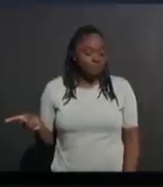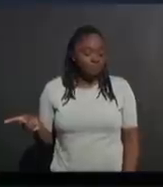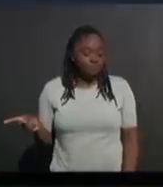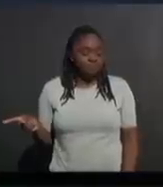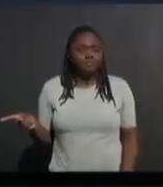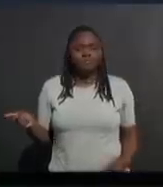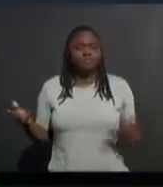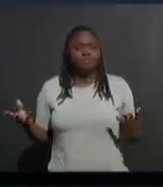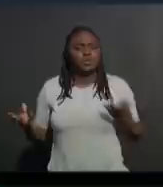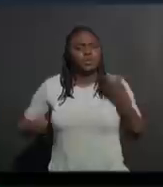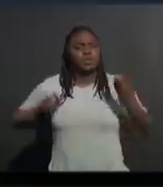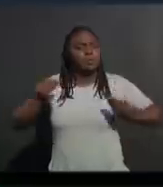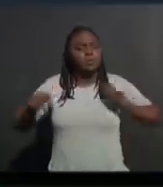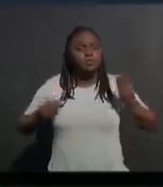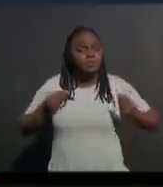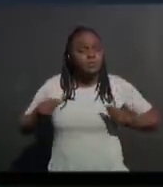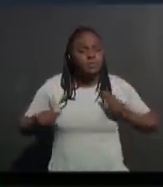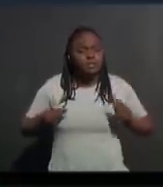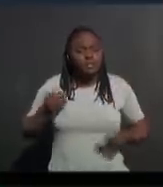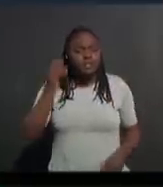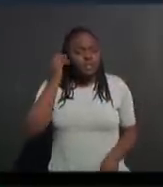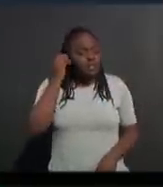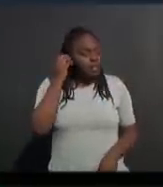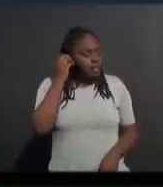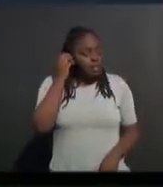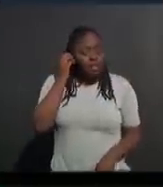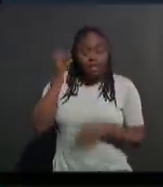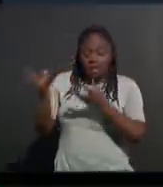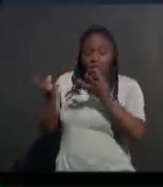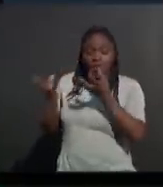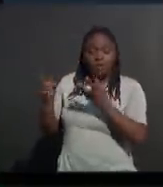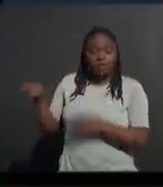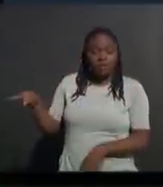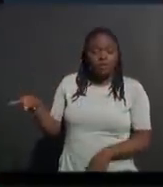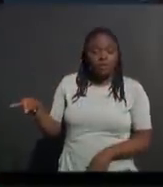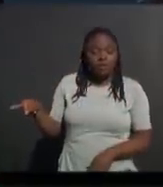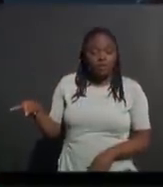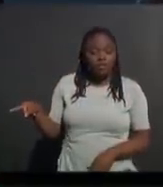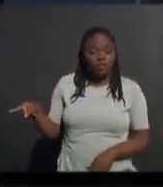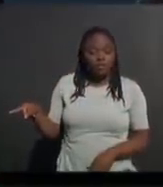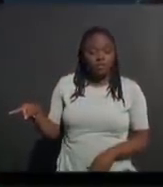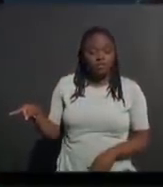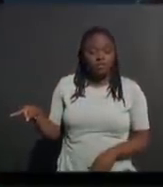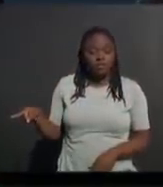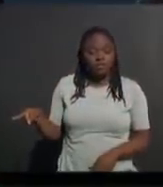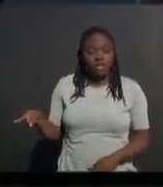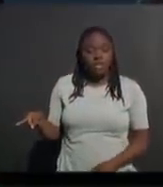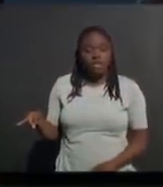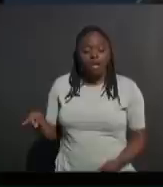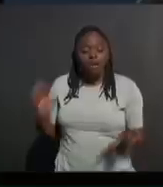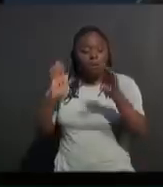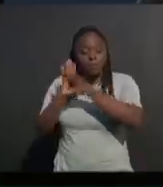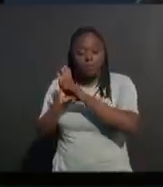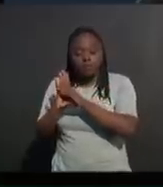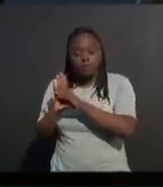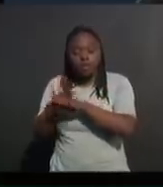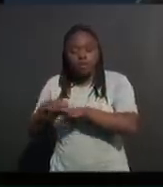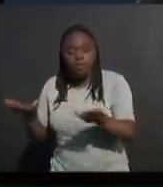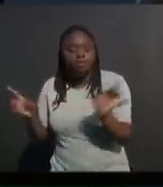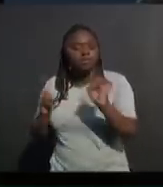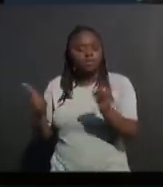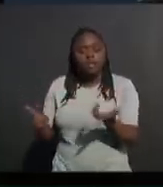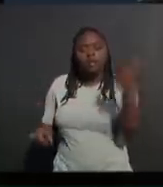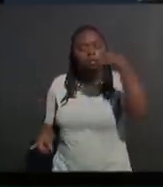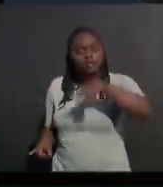Oi, oi, como é que é? Não, eu quero ela. Não termina o capítulo, ele já está com outra. Aí,